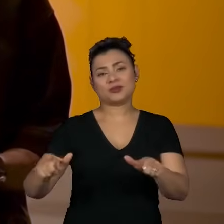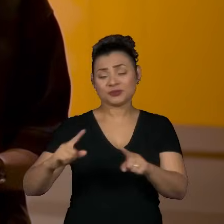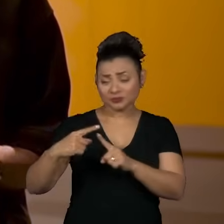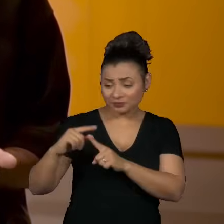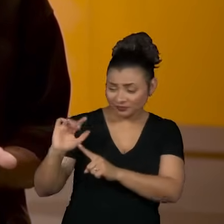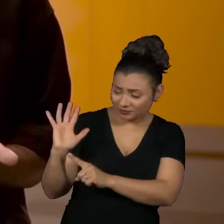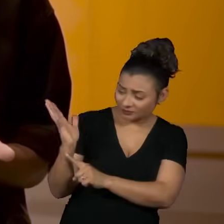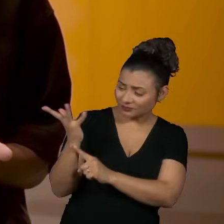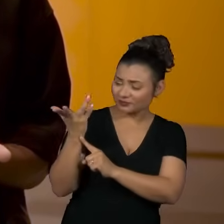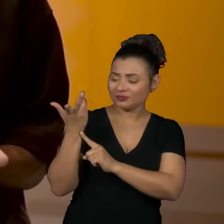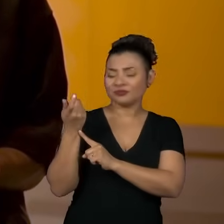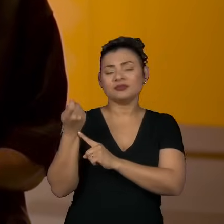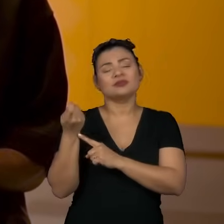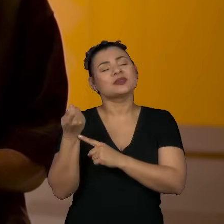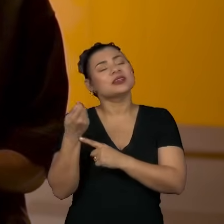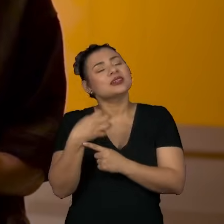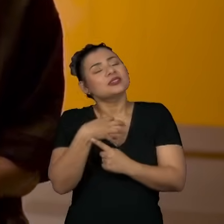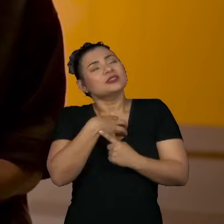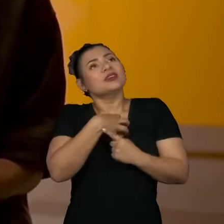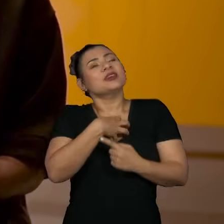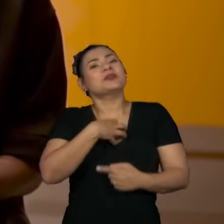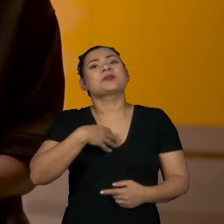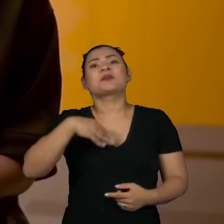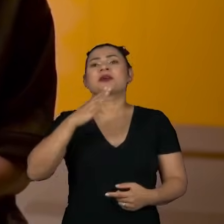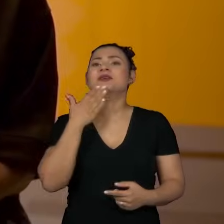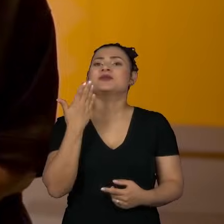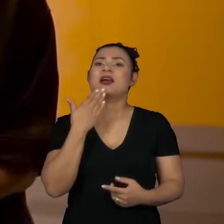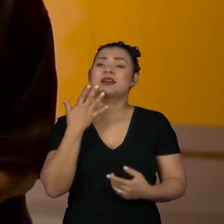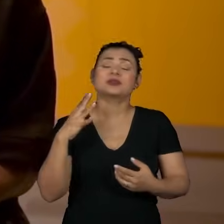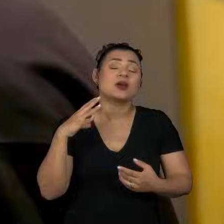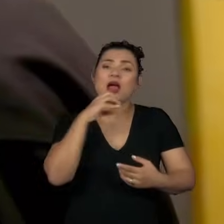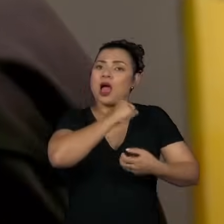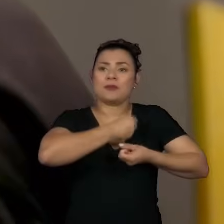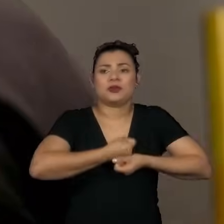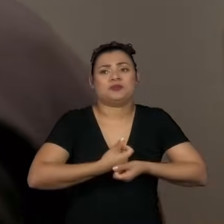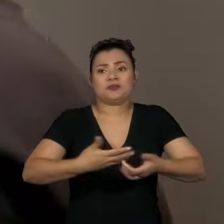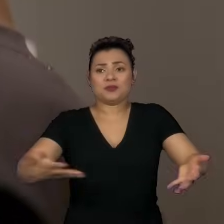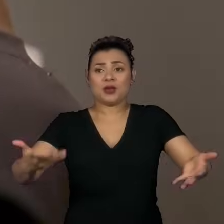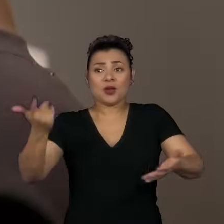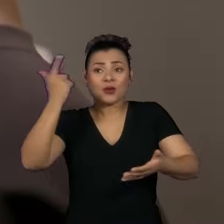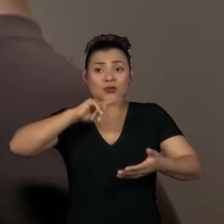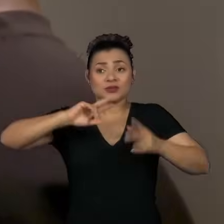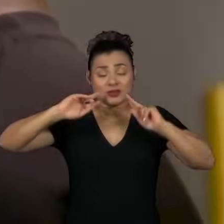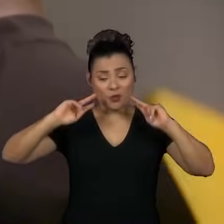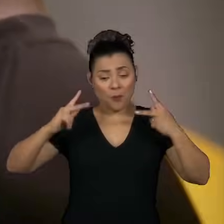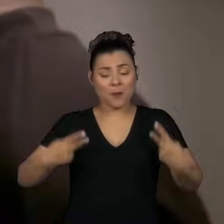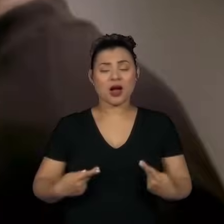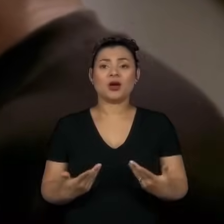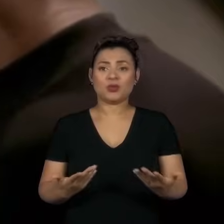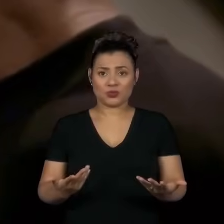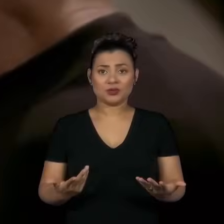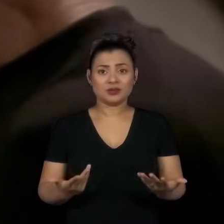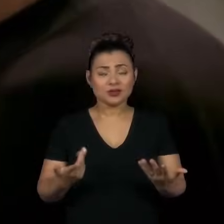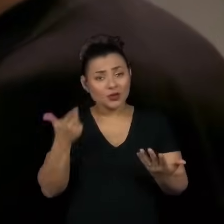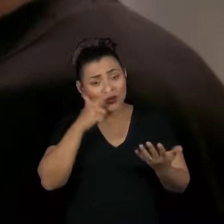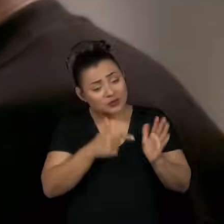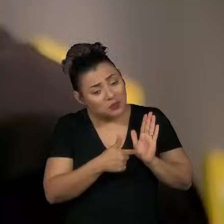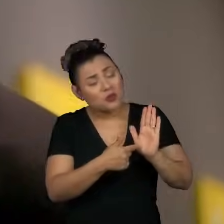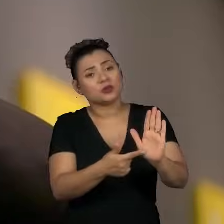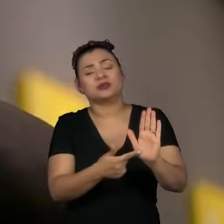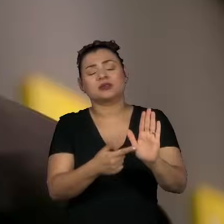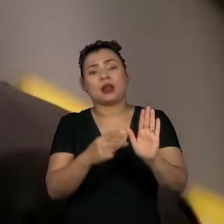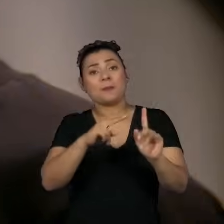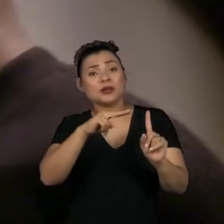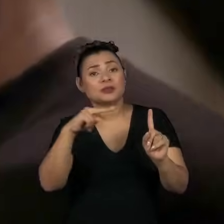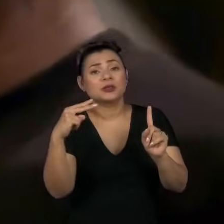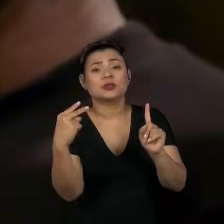a maneira mais fácil, mais rápida, inclusive, de humanizar o mundo, né? Trazer um novo